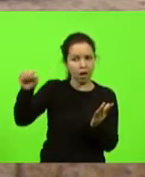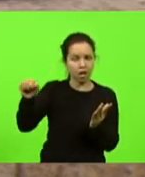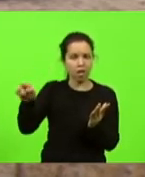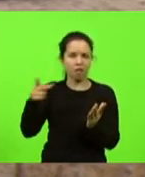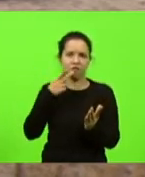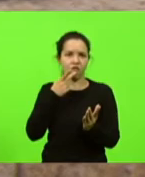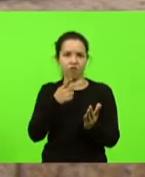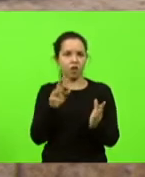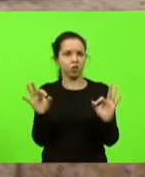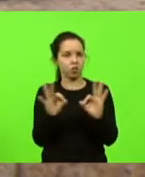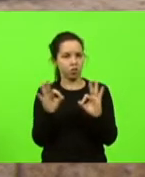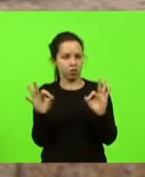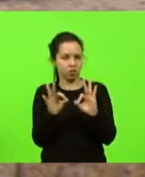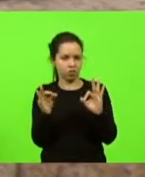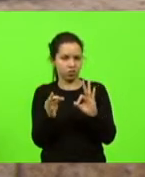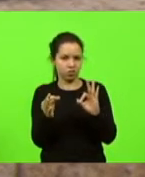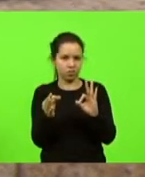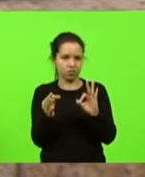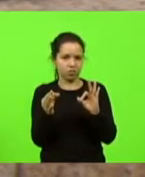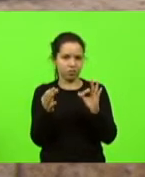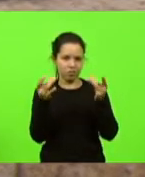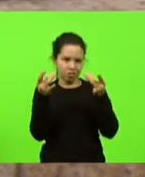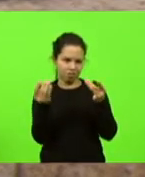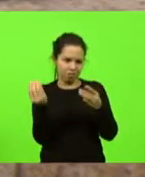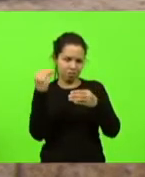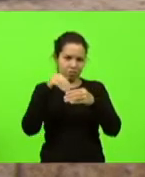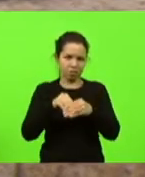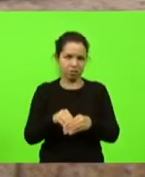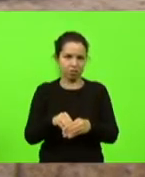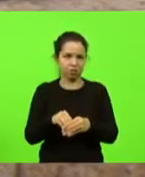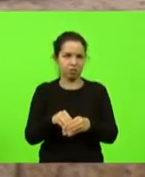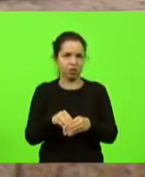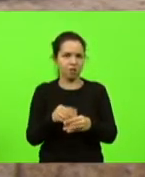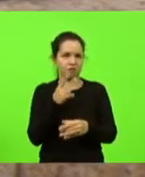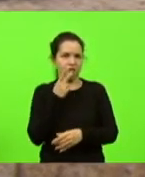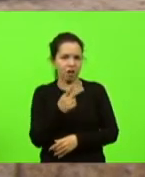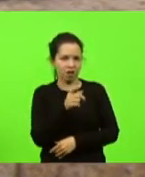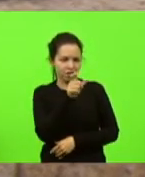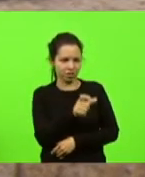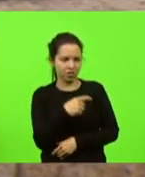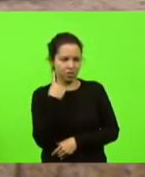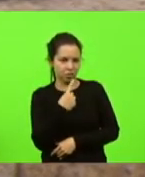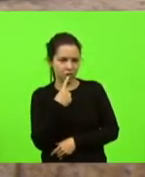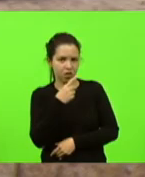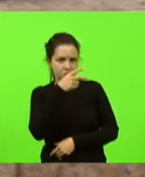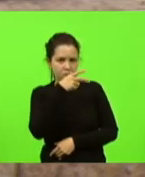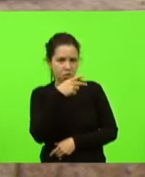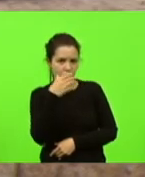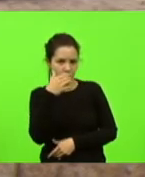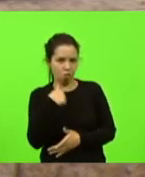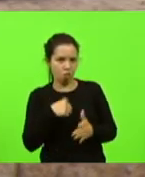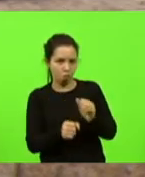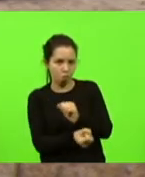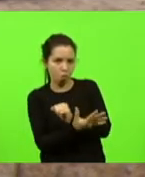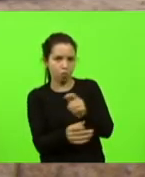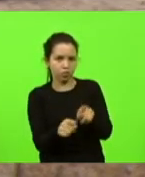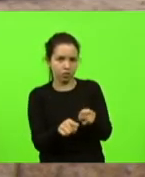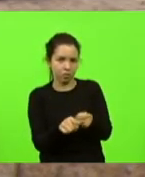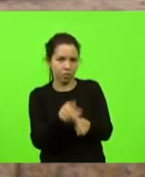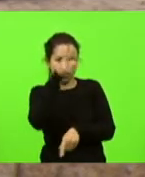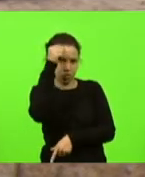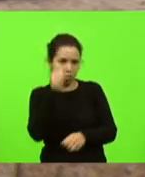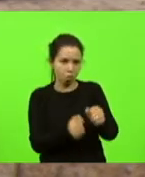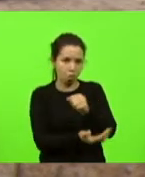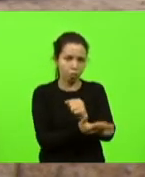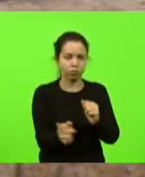está nas entrelinhas da publicação dele. Não foi chamado nenhum deputado de corrupto, e muito menos prefeitos de corrupto aqui. E por que, que eu estou dizendo que nós